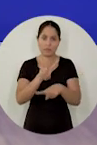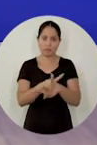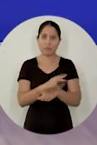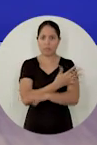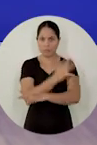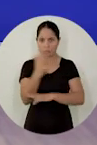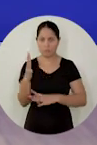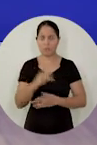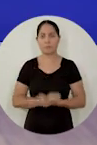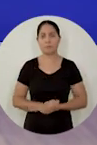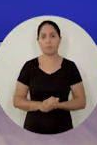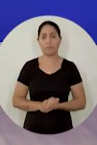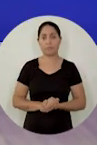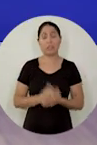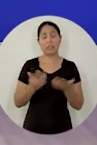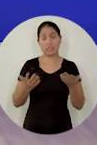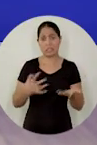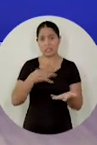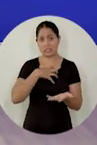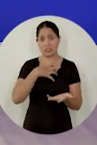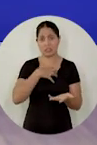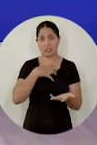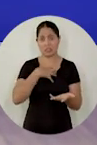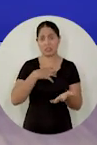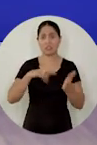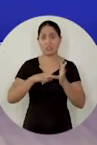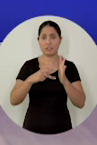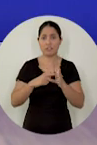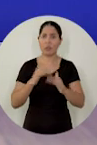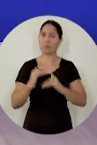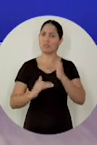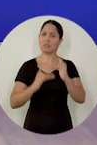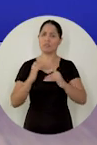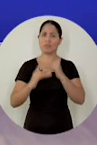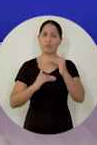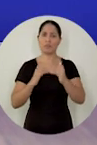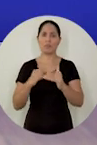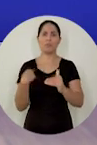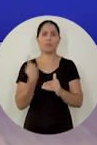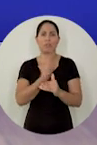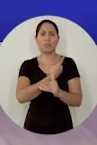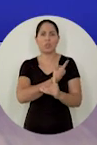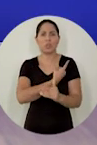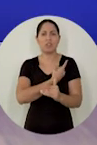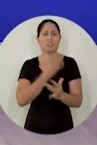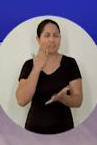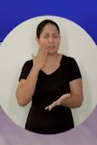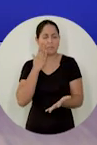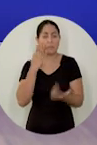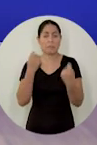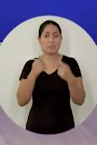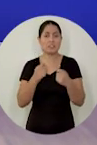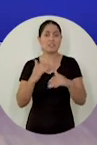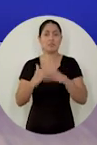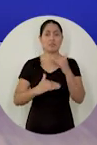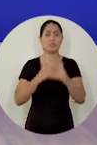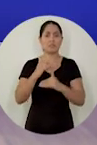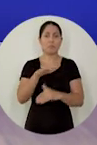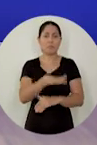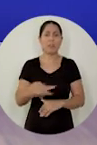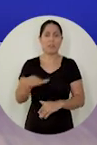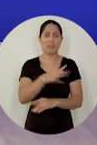habitats naturais. Em resumo, é o desenvolvimento que não esgota os recursos para o futuro. Um